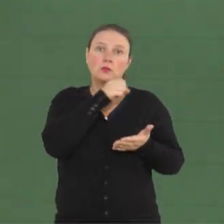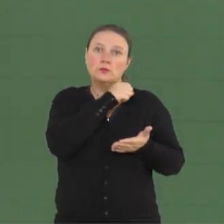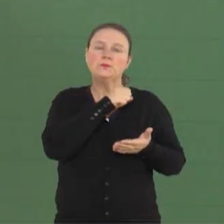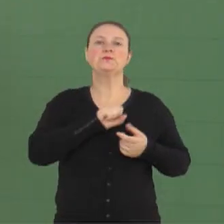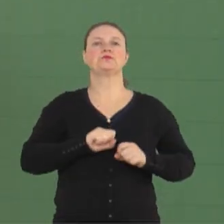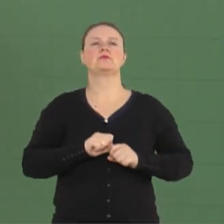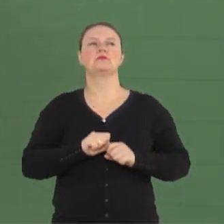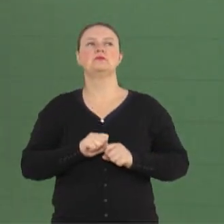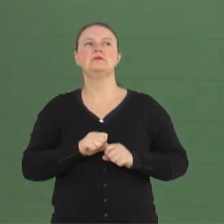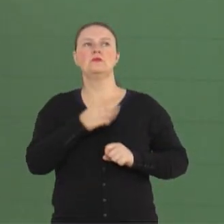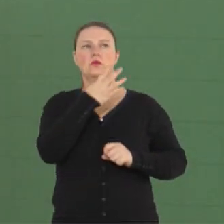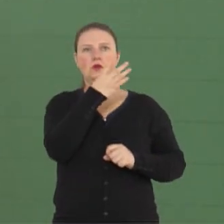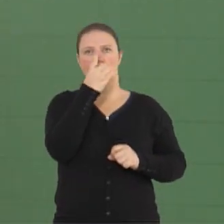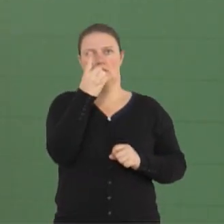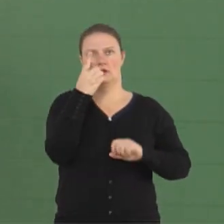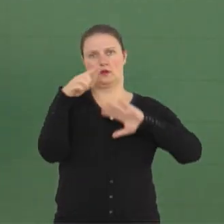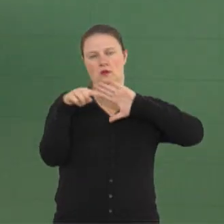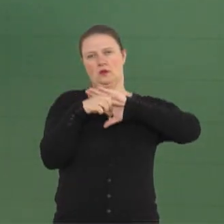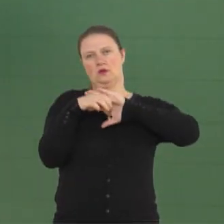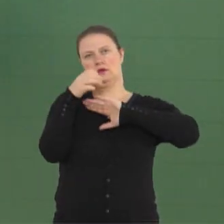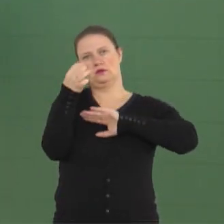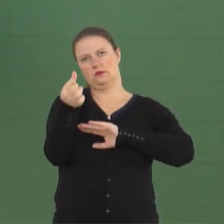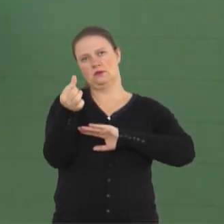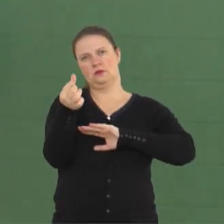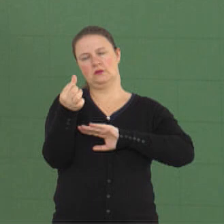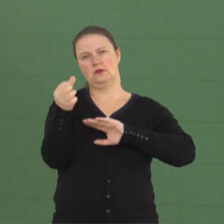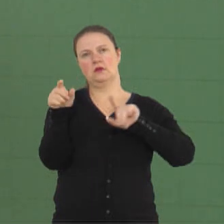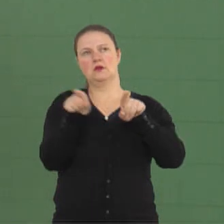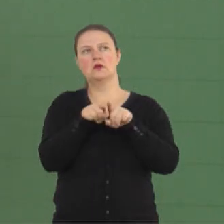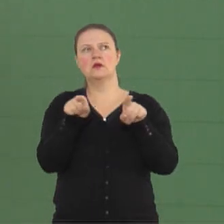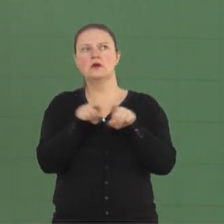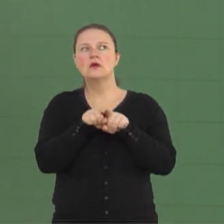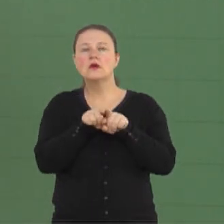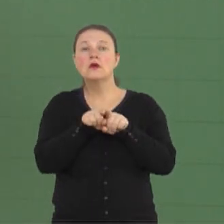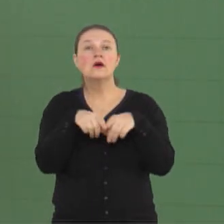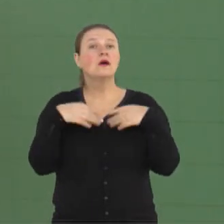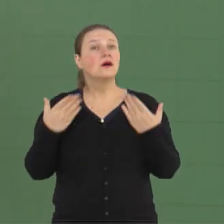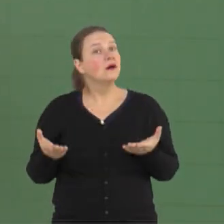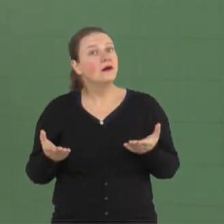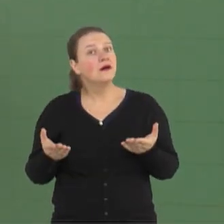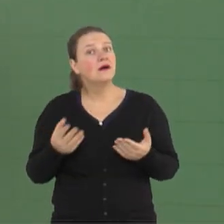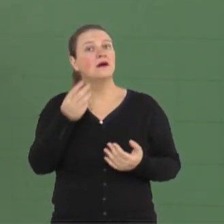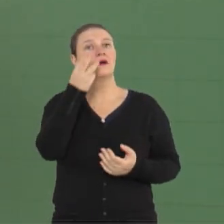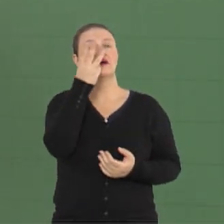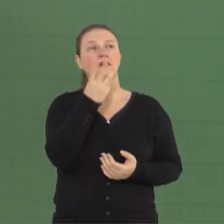sabe, 41 menos 6 é exatamente quanto?